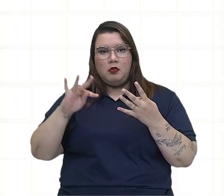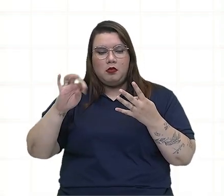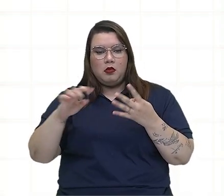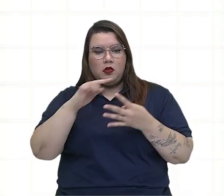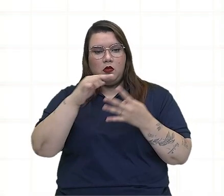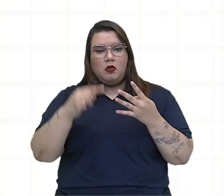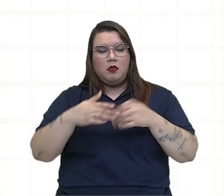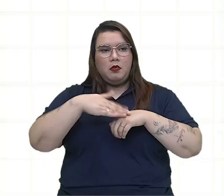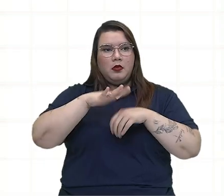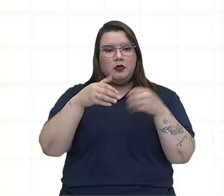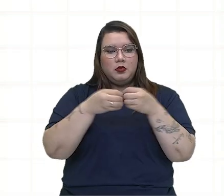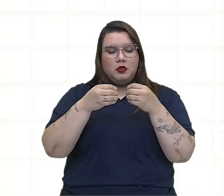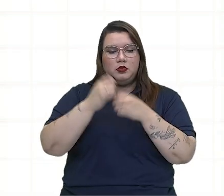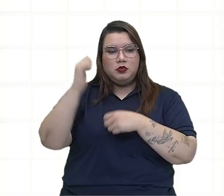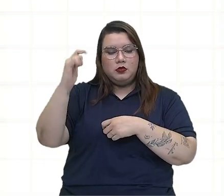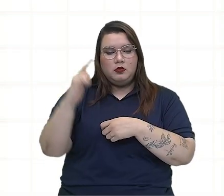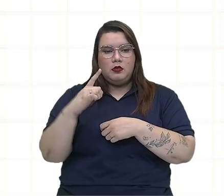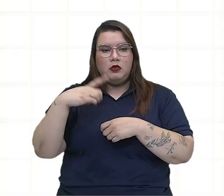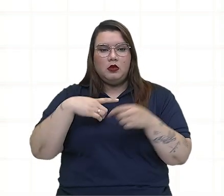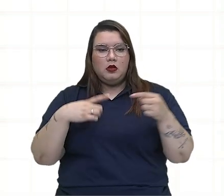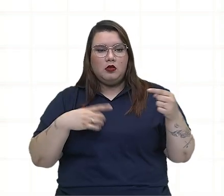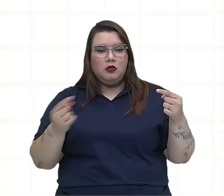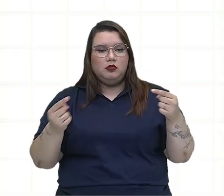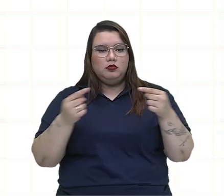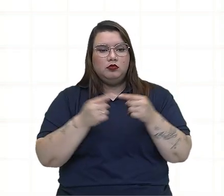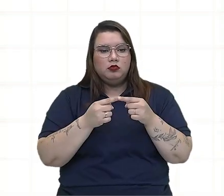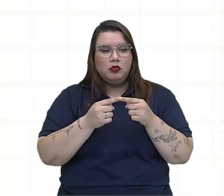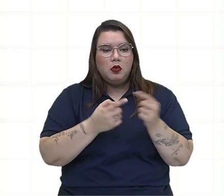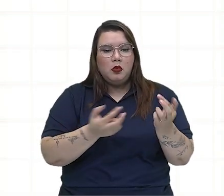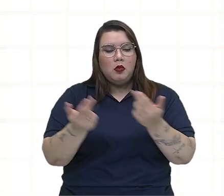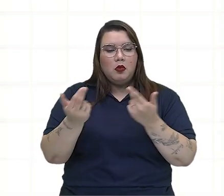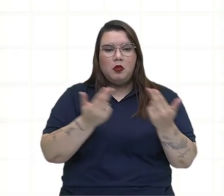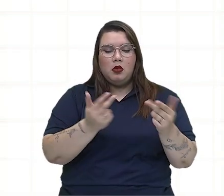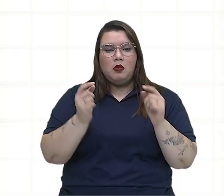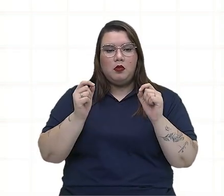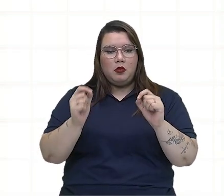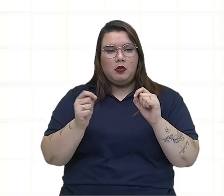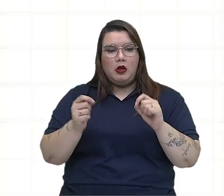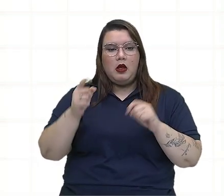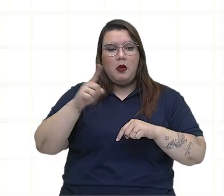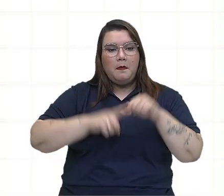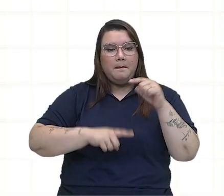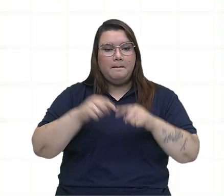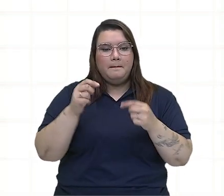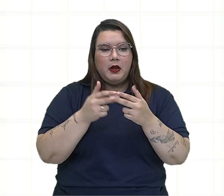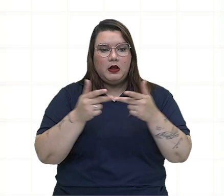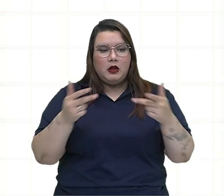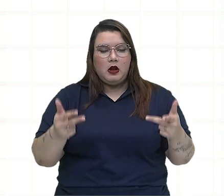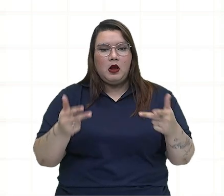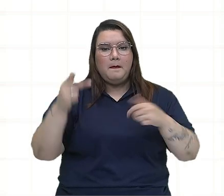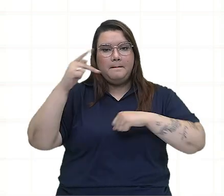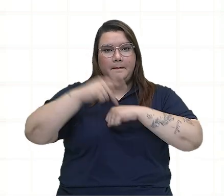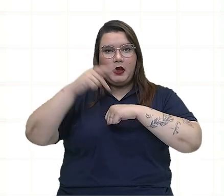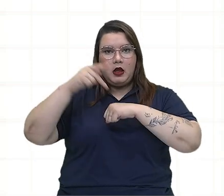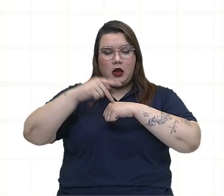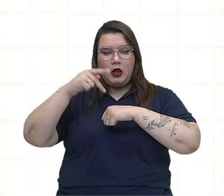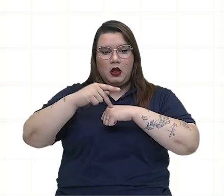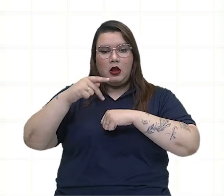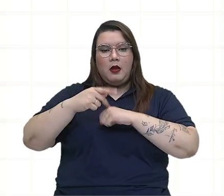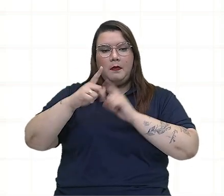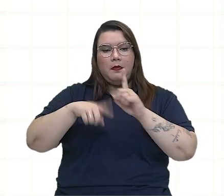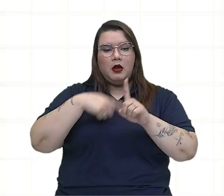planetas mais próximos do Sol. Eles vão possuir em comum essa composição deles, que é